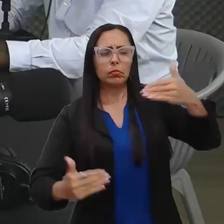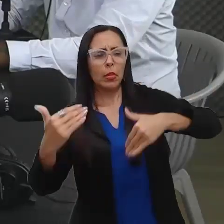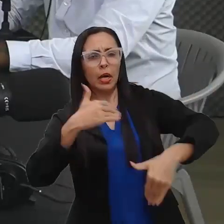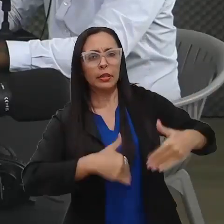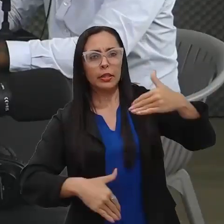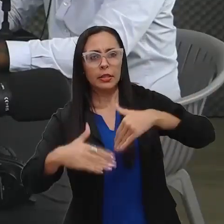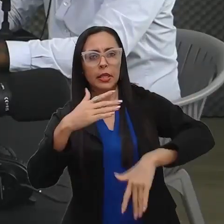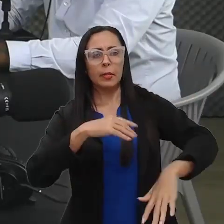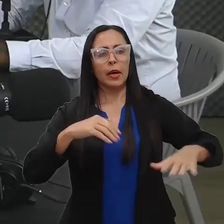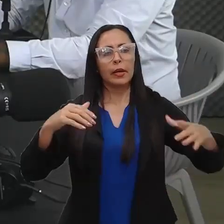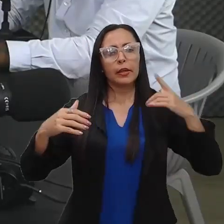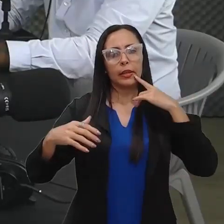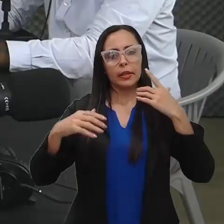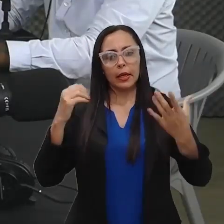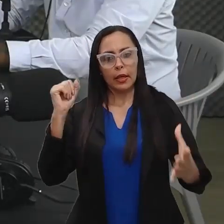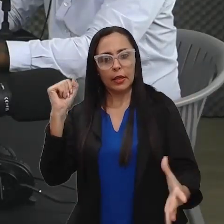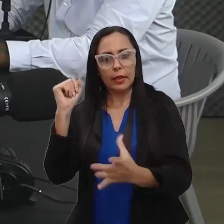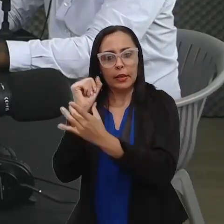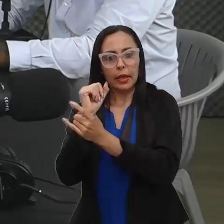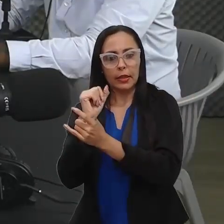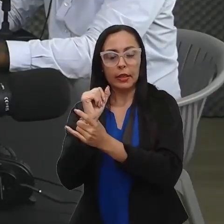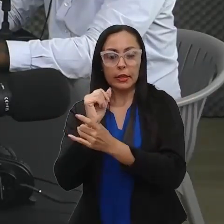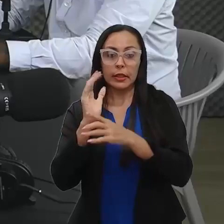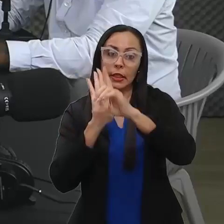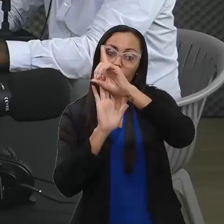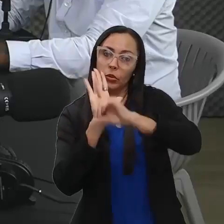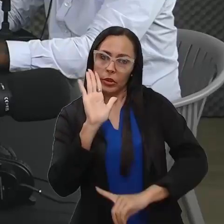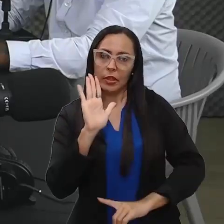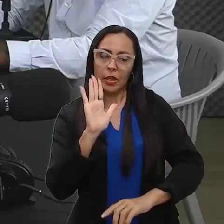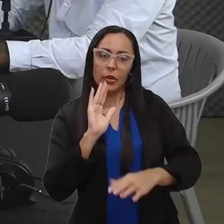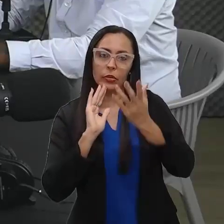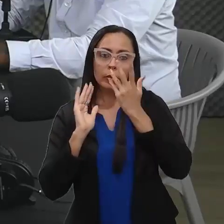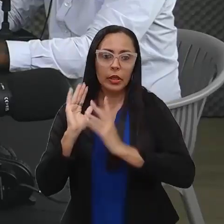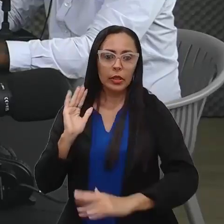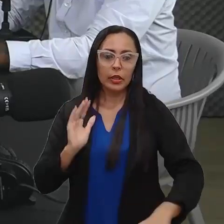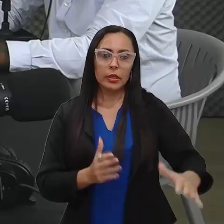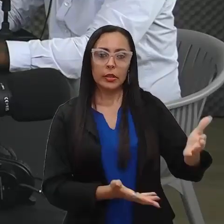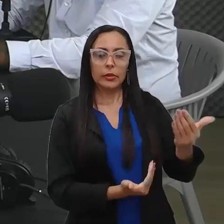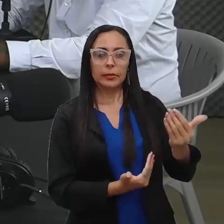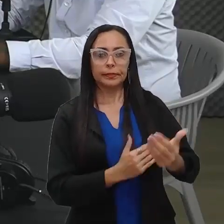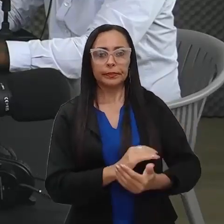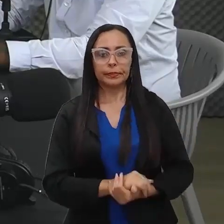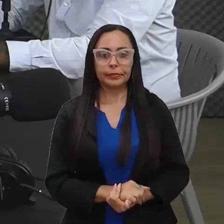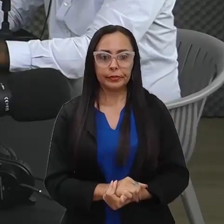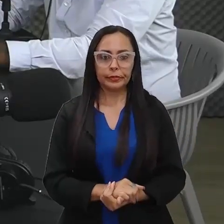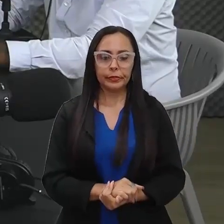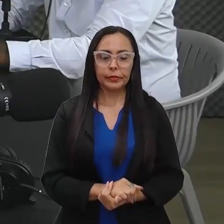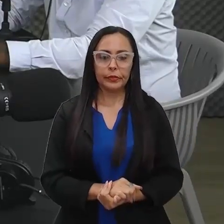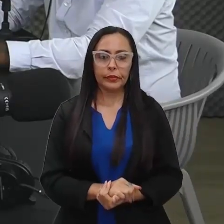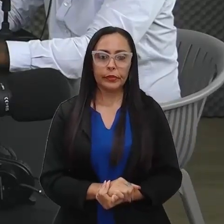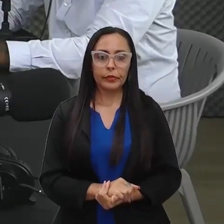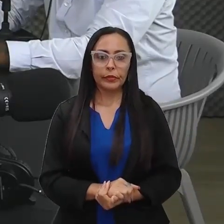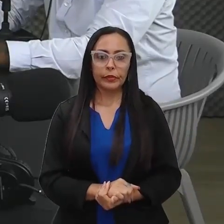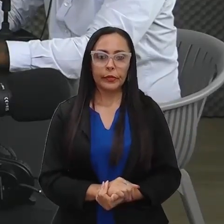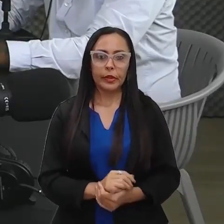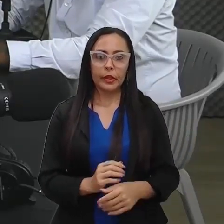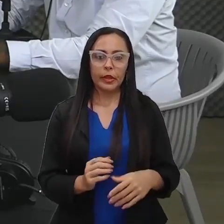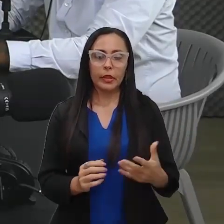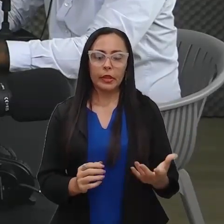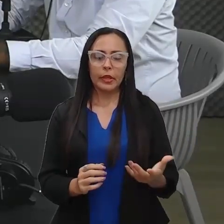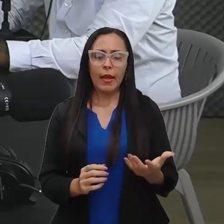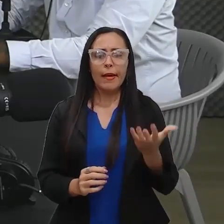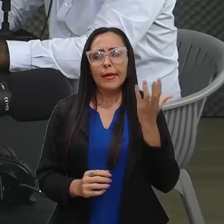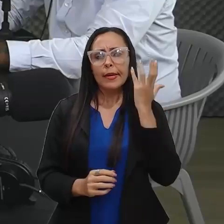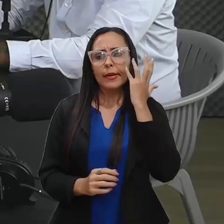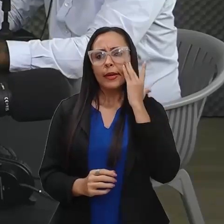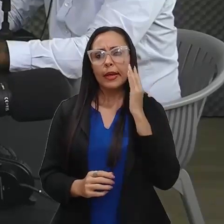da garantia e promoção dos direitos da criança e do adolescente, principalmente a proteção, tá? Vamos nesse viés.